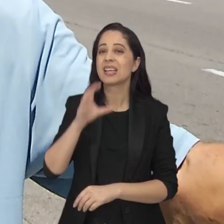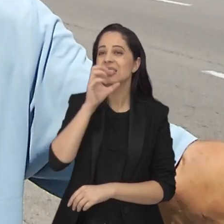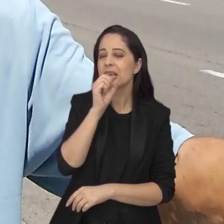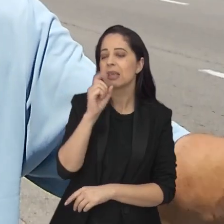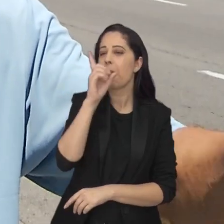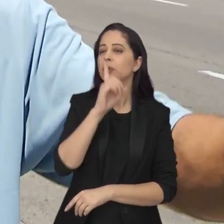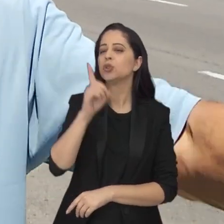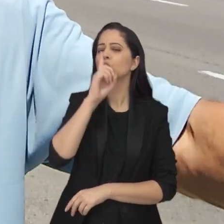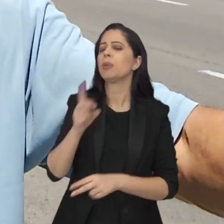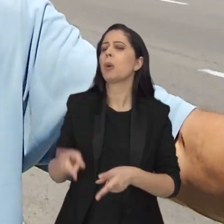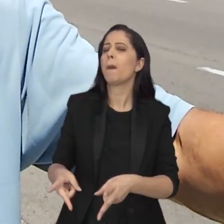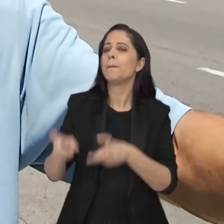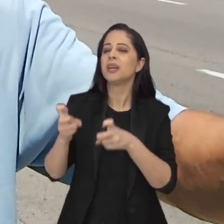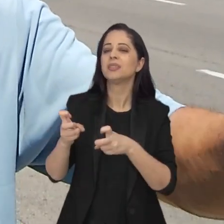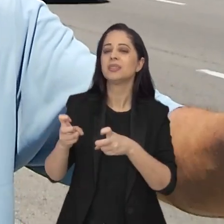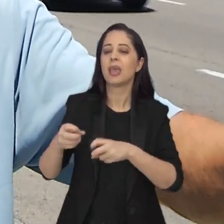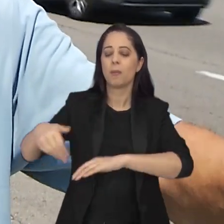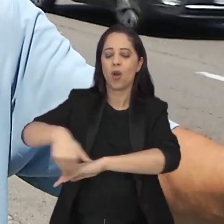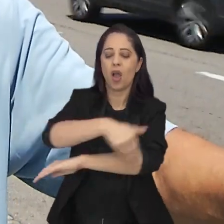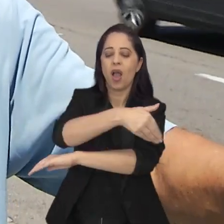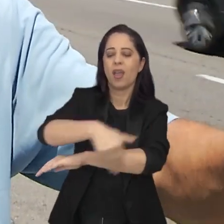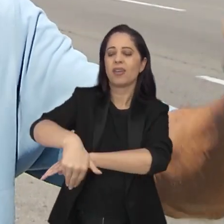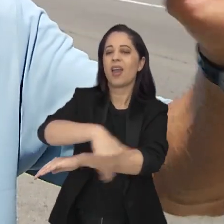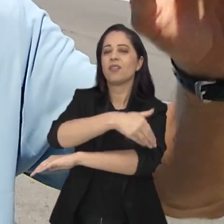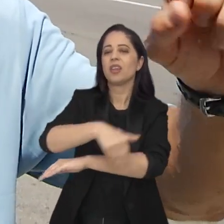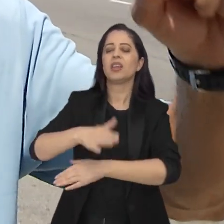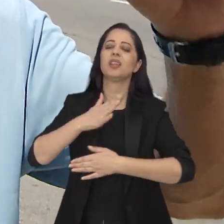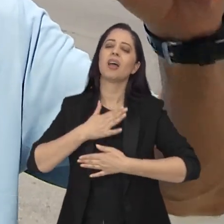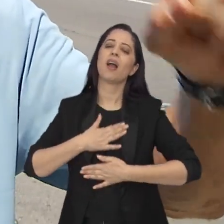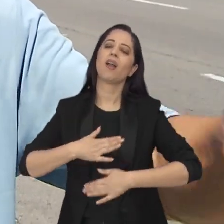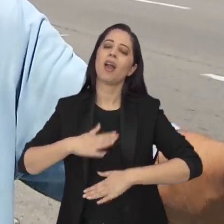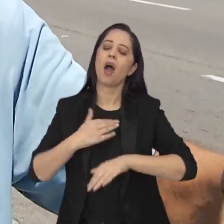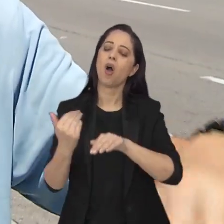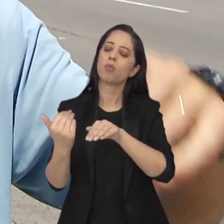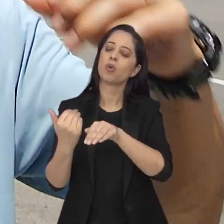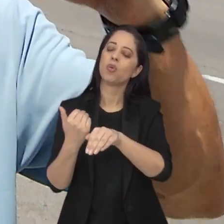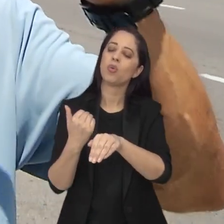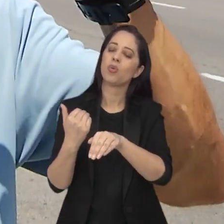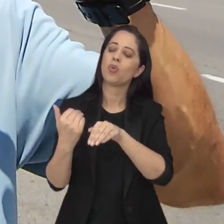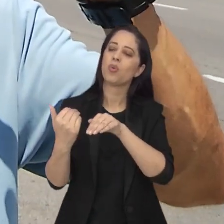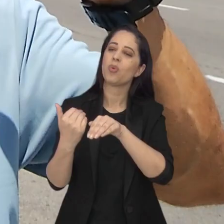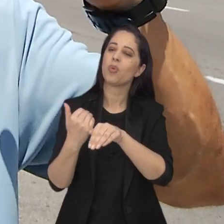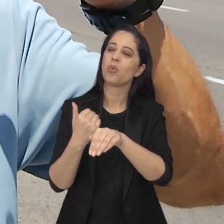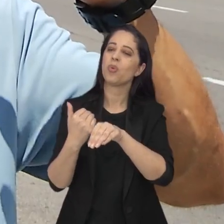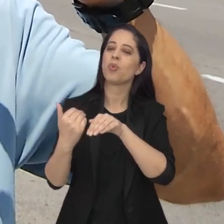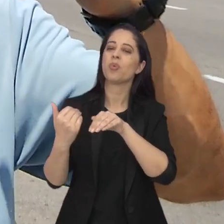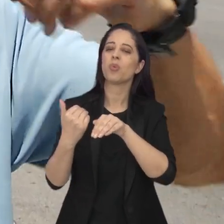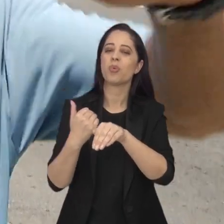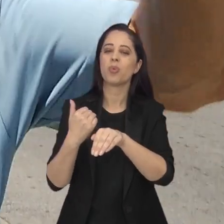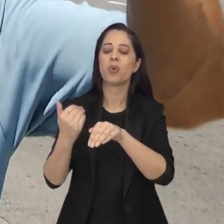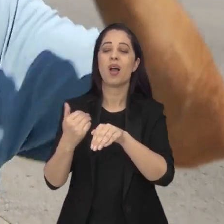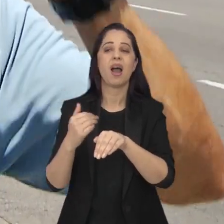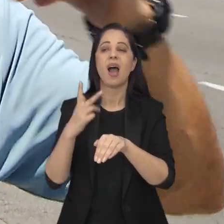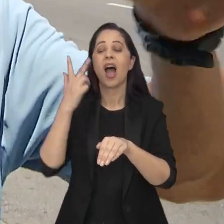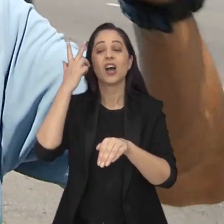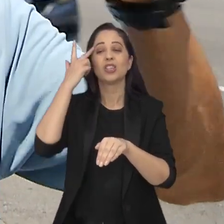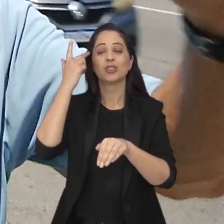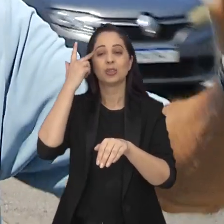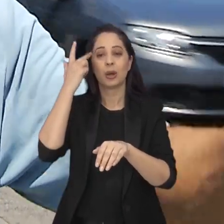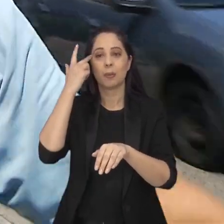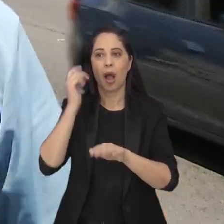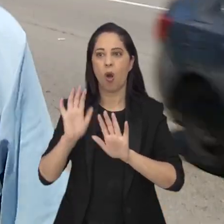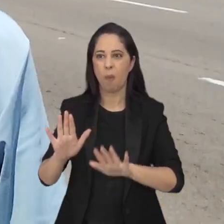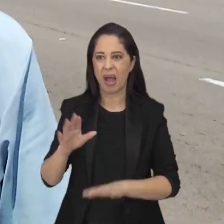finais de semana, a gente percebe a avenida como era antes, muito tranquila, com uma circulação